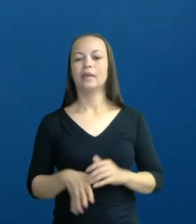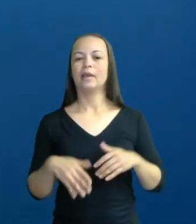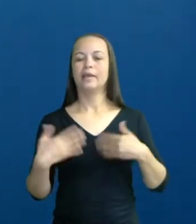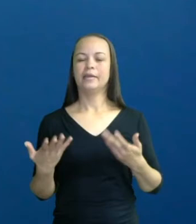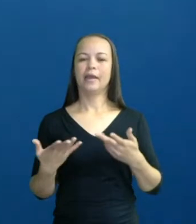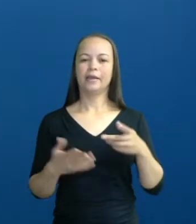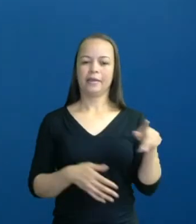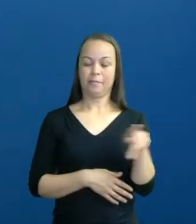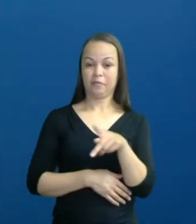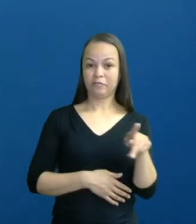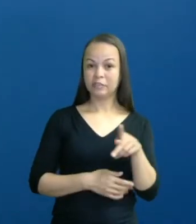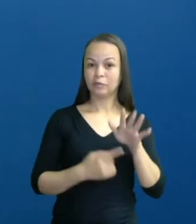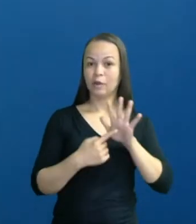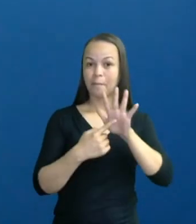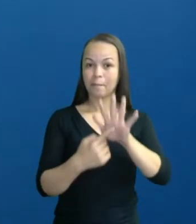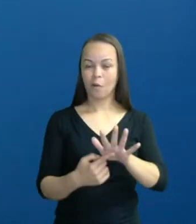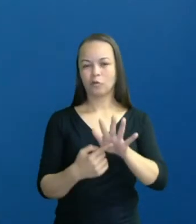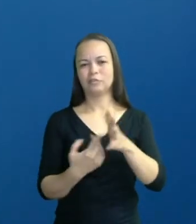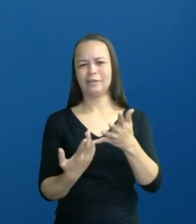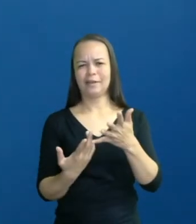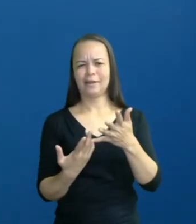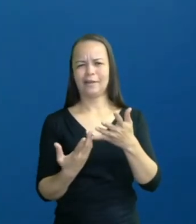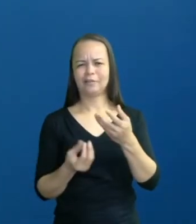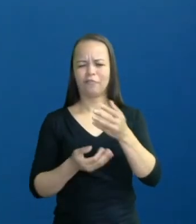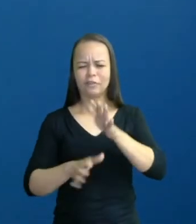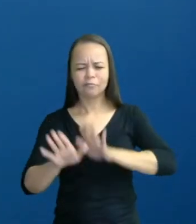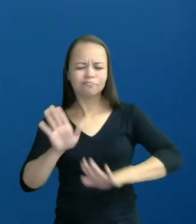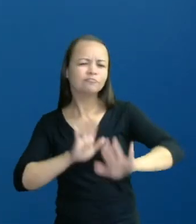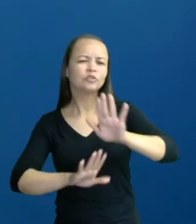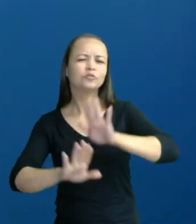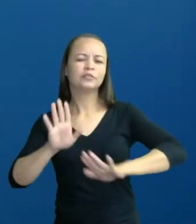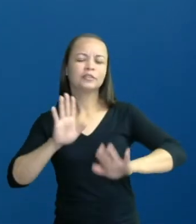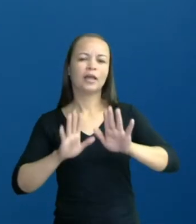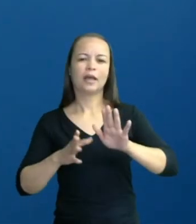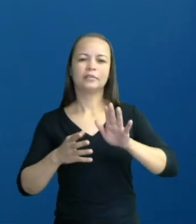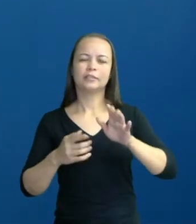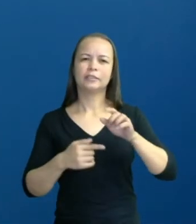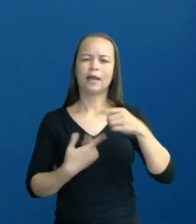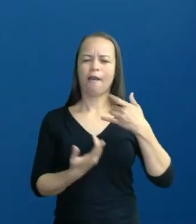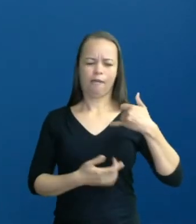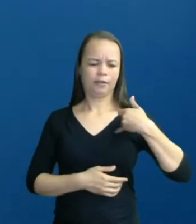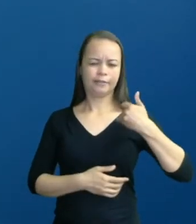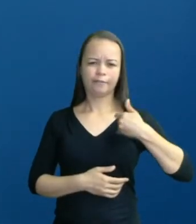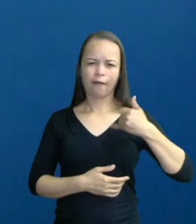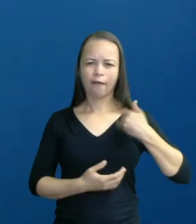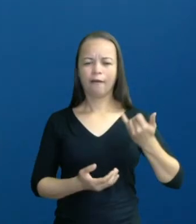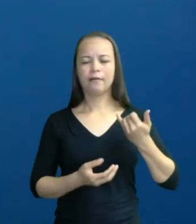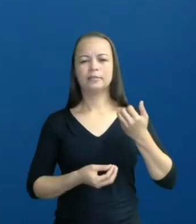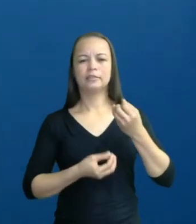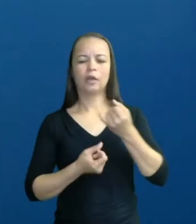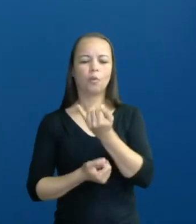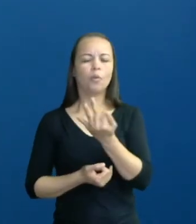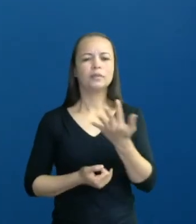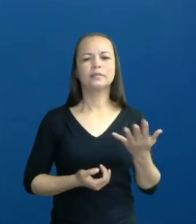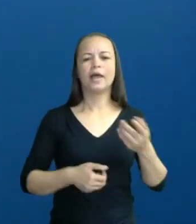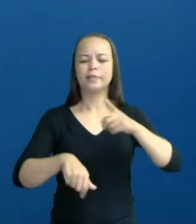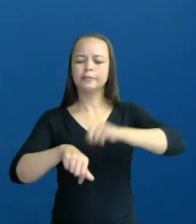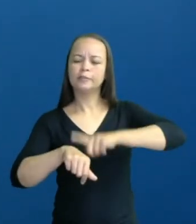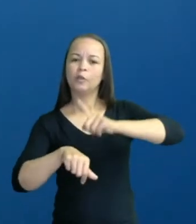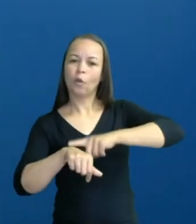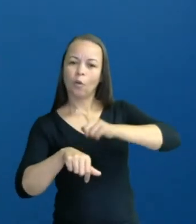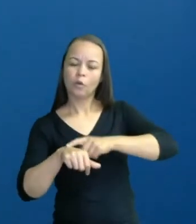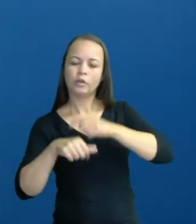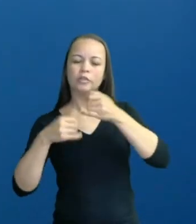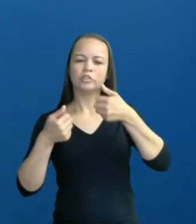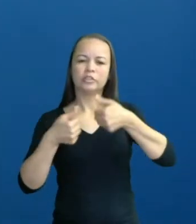a mesma coisa. Por quê? Porque eles acham que com o dedinho vai passar, né? Vai mudar a imagem da página. E não é